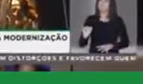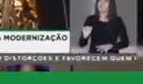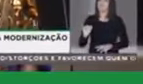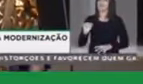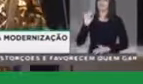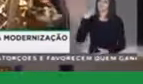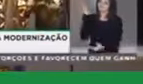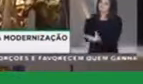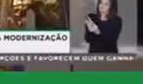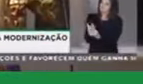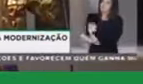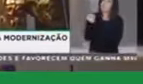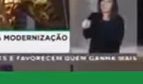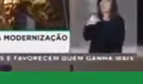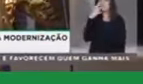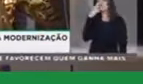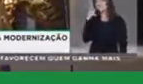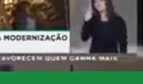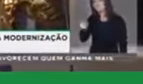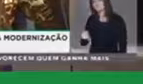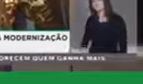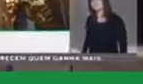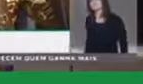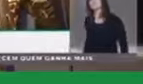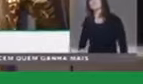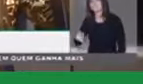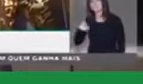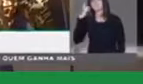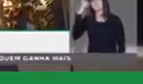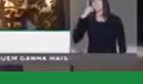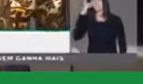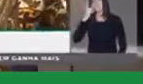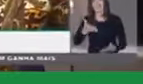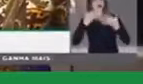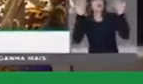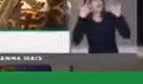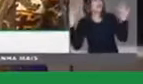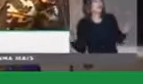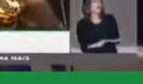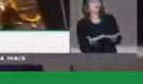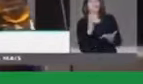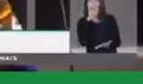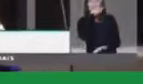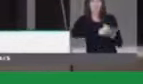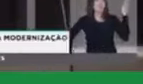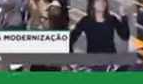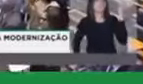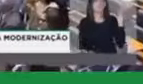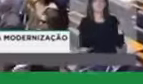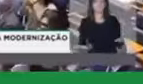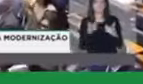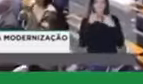que veio como ladrão roubar a alegria do dia. Obrigado, senhor presidente.